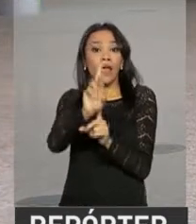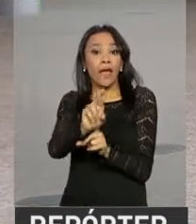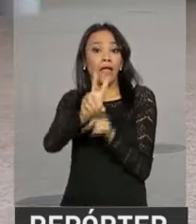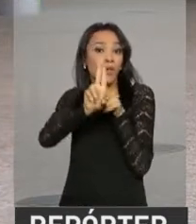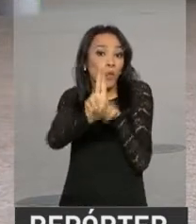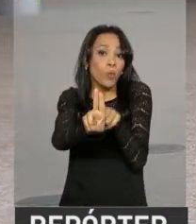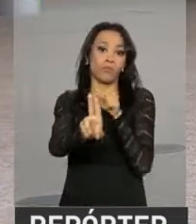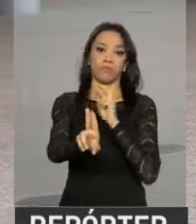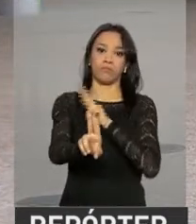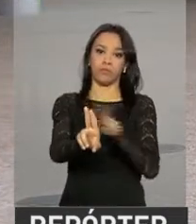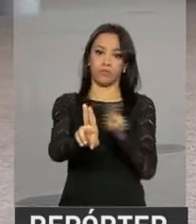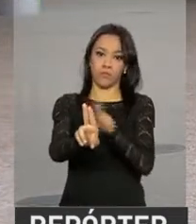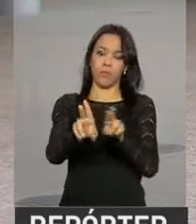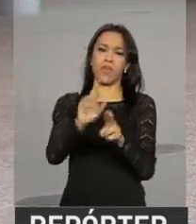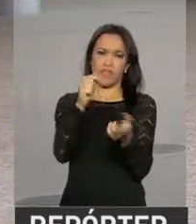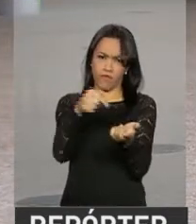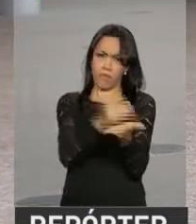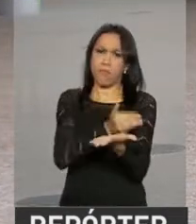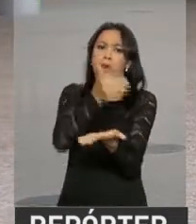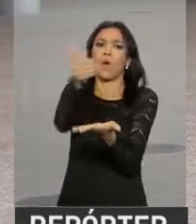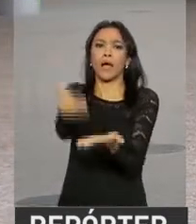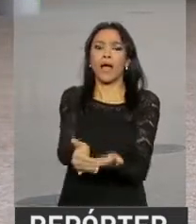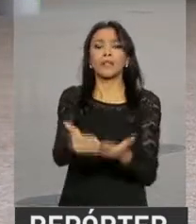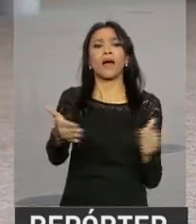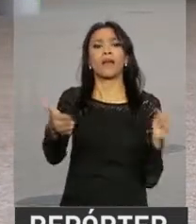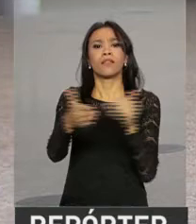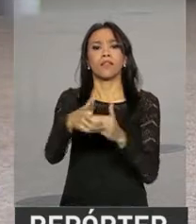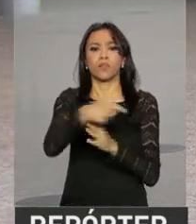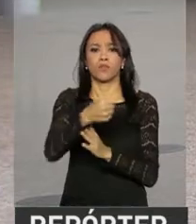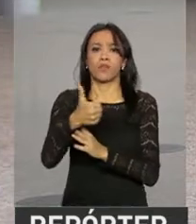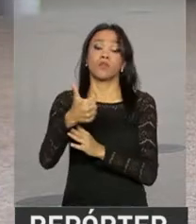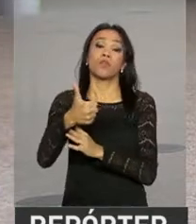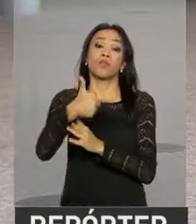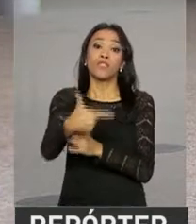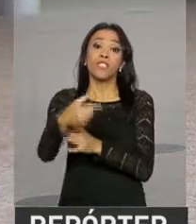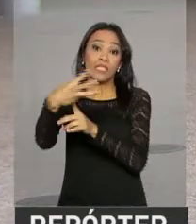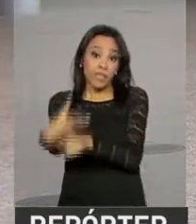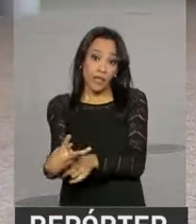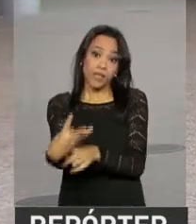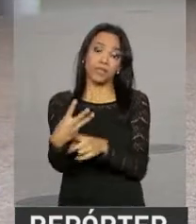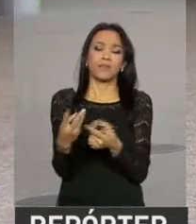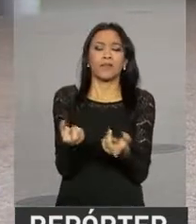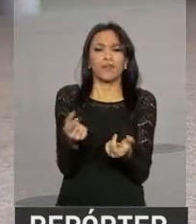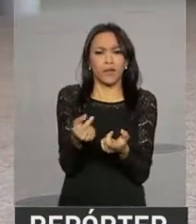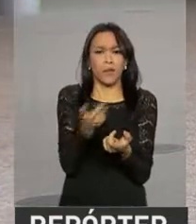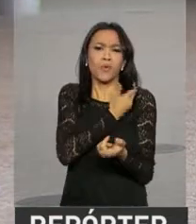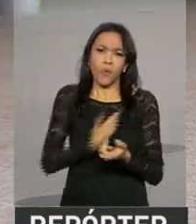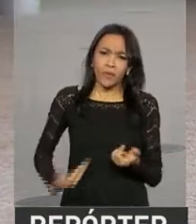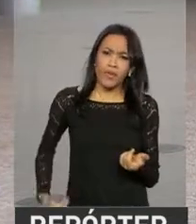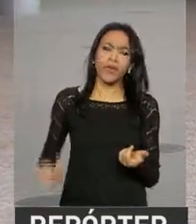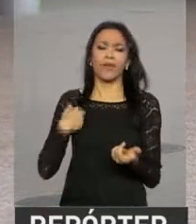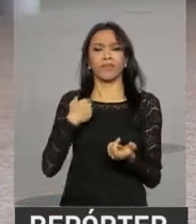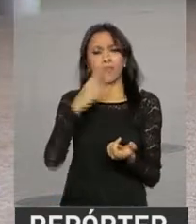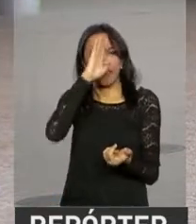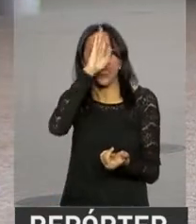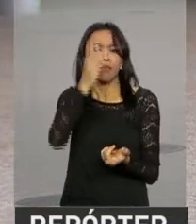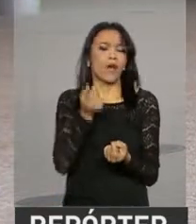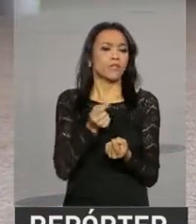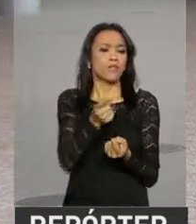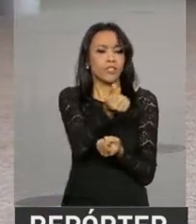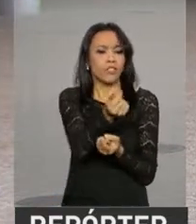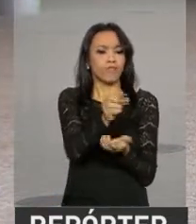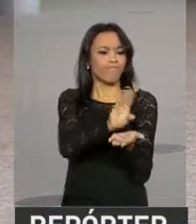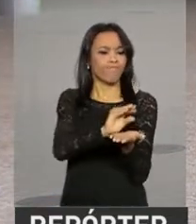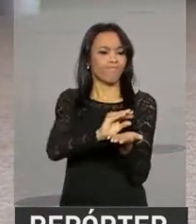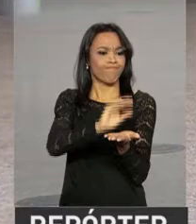até o ano de 2023 ela dá mais flexibilidade com os gastos do governo e permite que o governo coloque prioridades para as despesas aí que